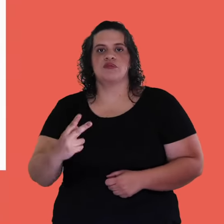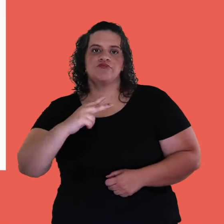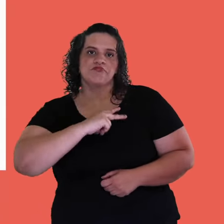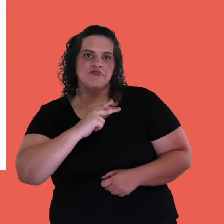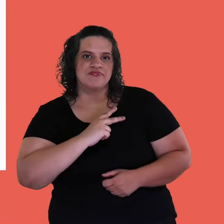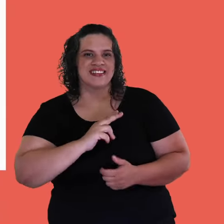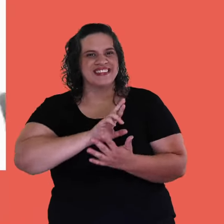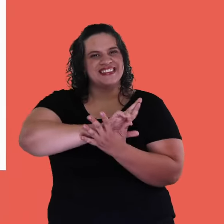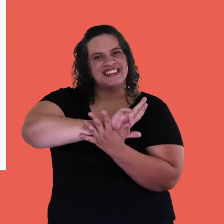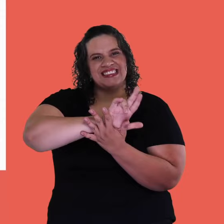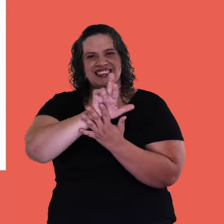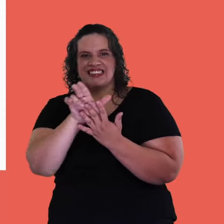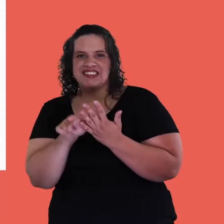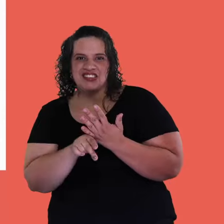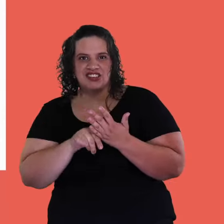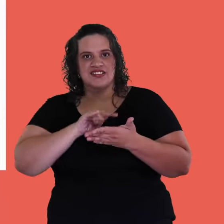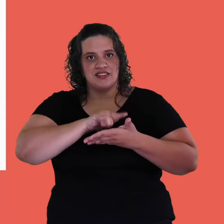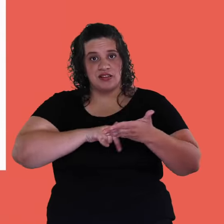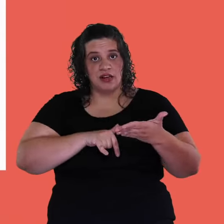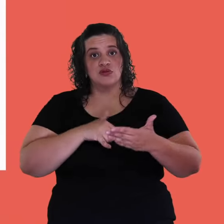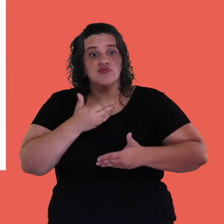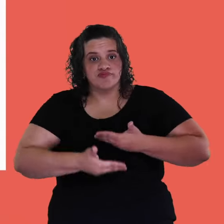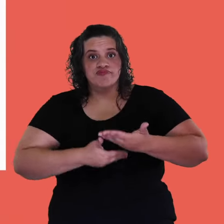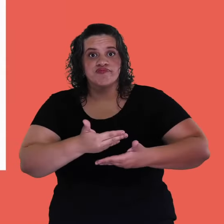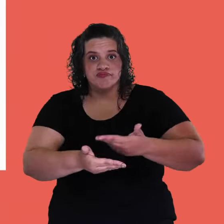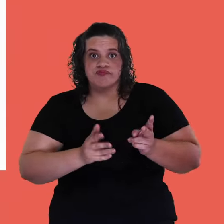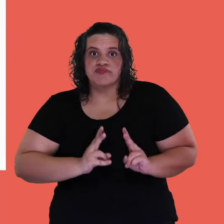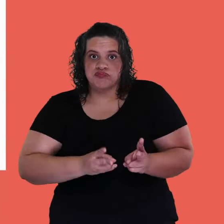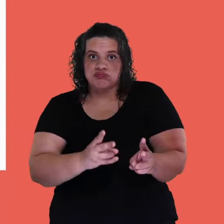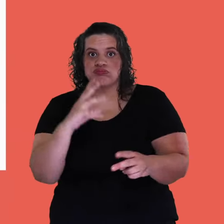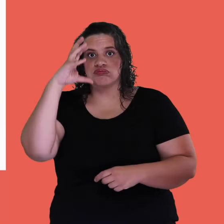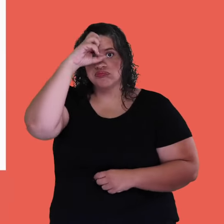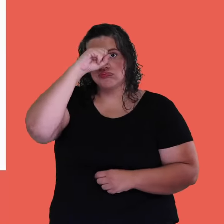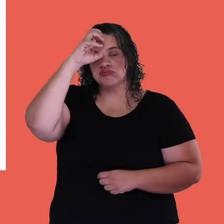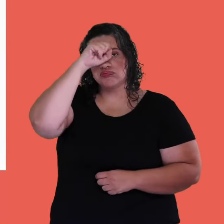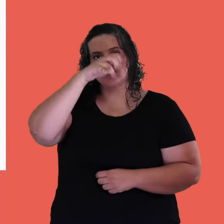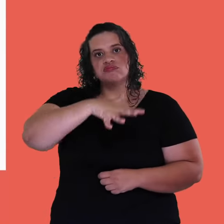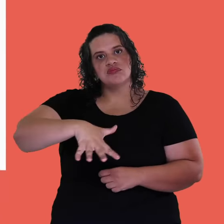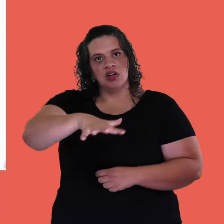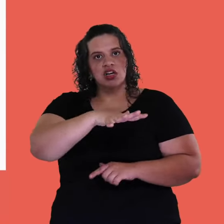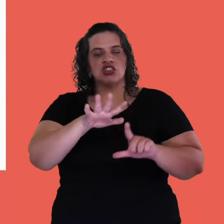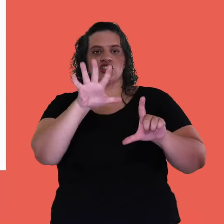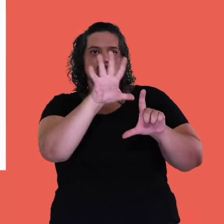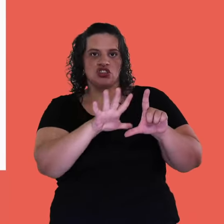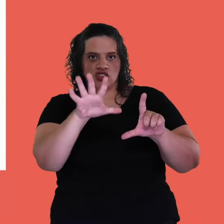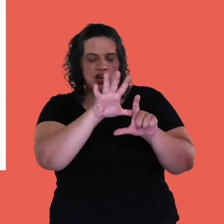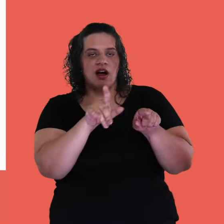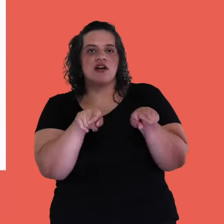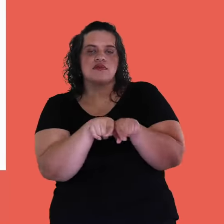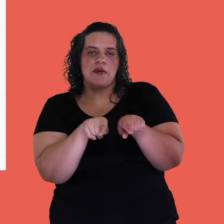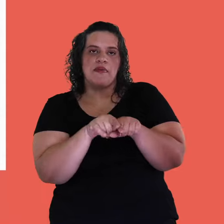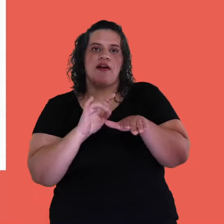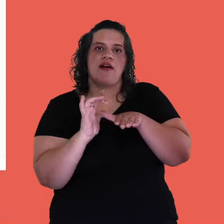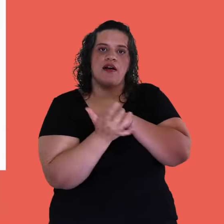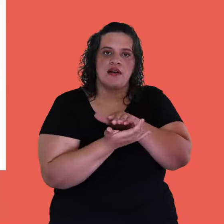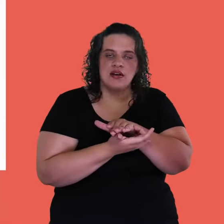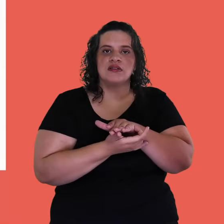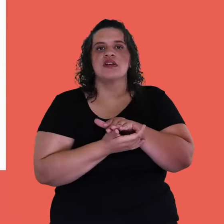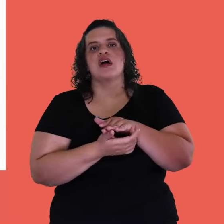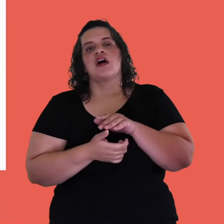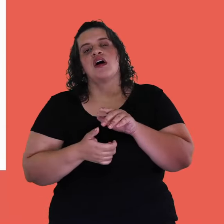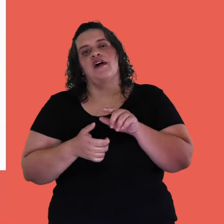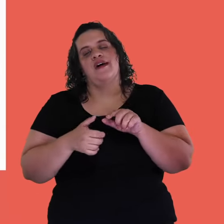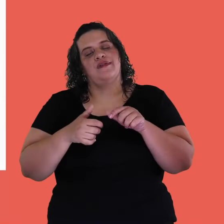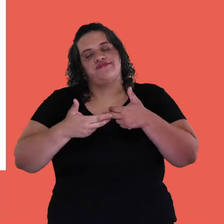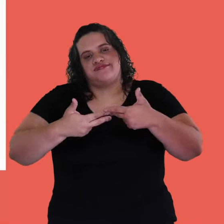um unboxing, e tudo isso vai dando continuidade ao meu aprendizado sobre o ambiente digital e redes